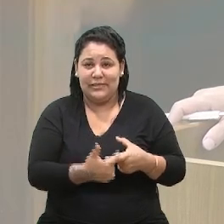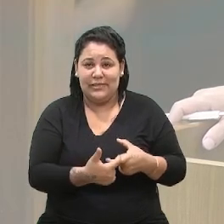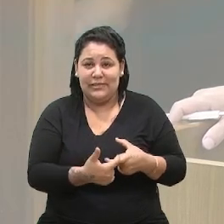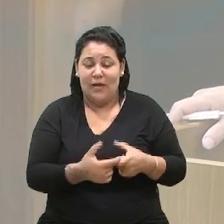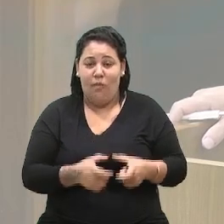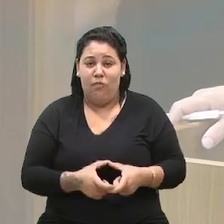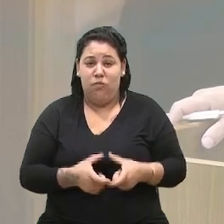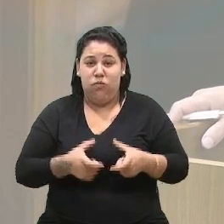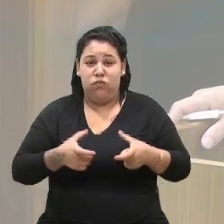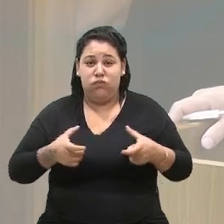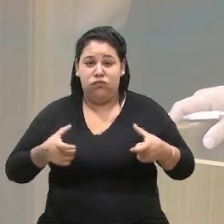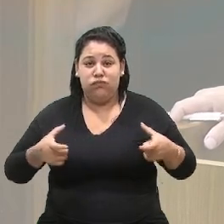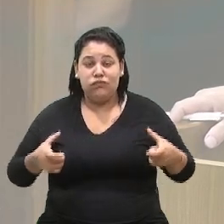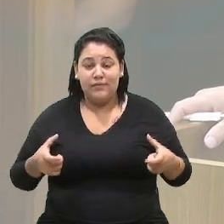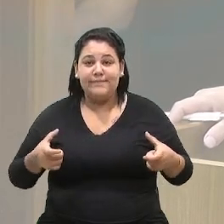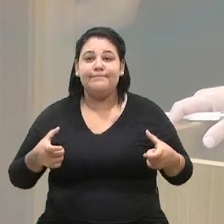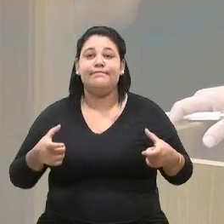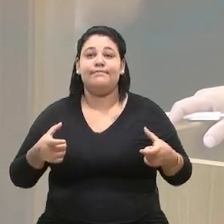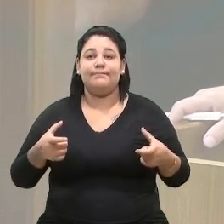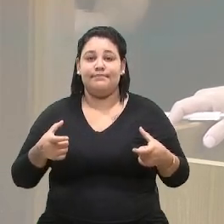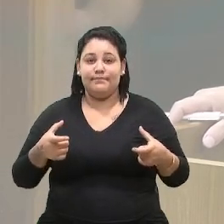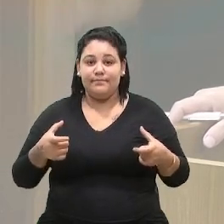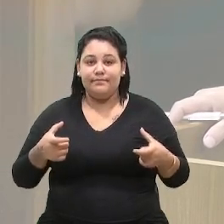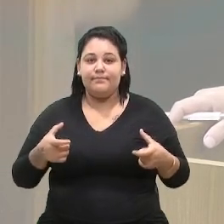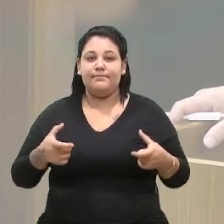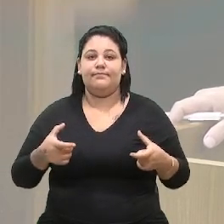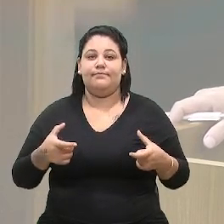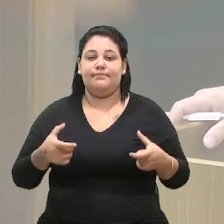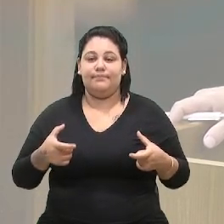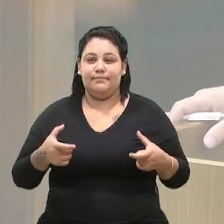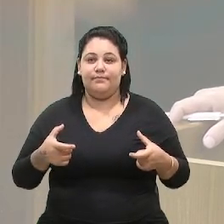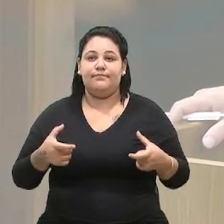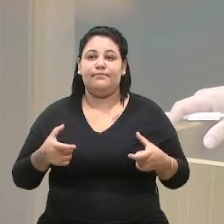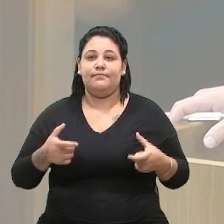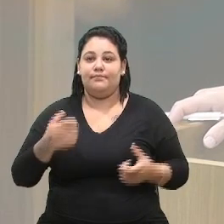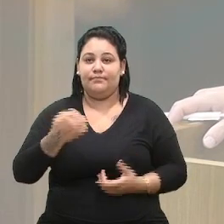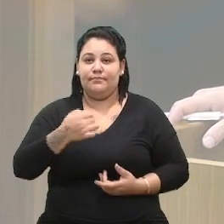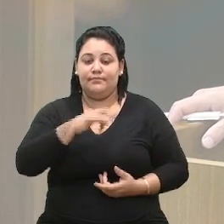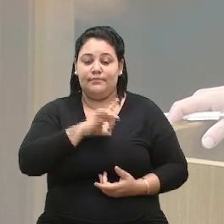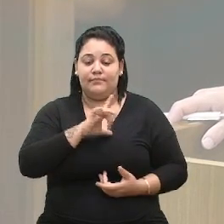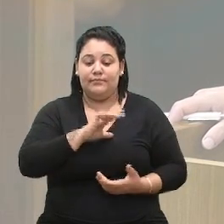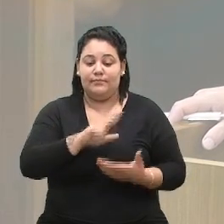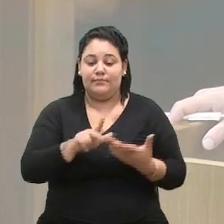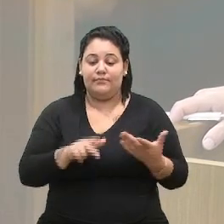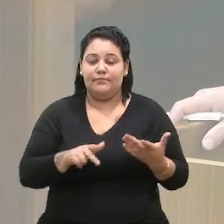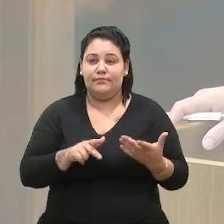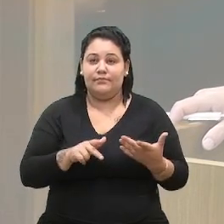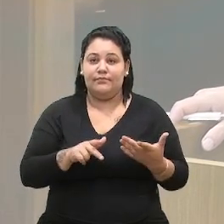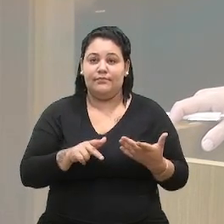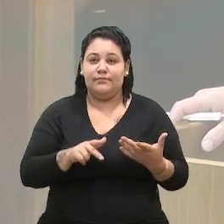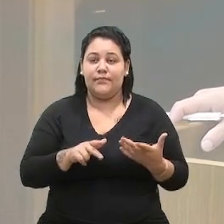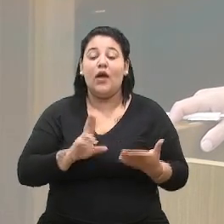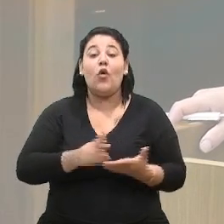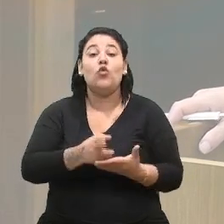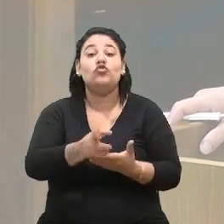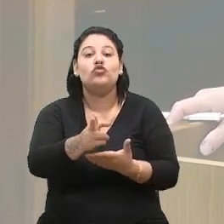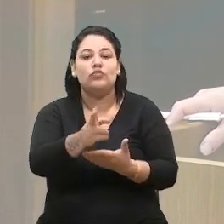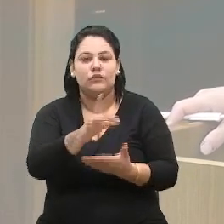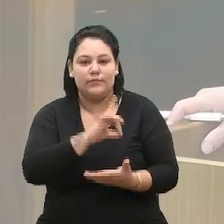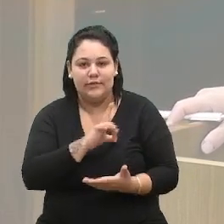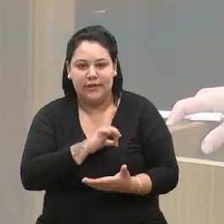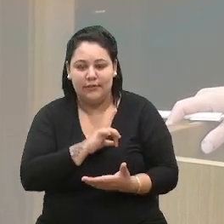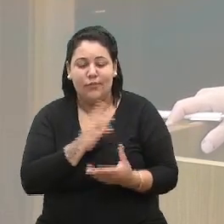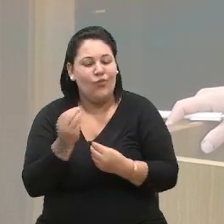porte não deixaria de ter também diversos problemas a serem